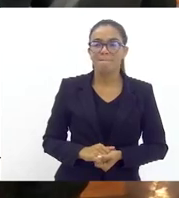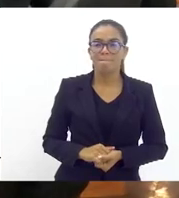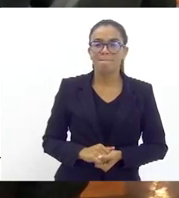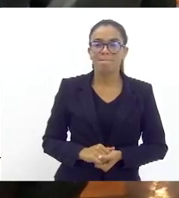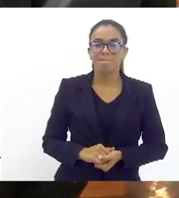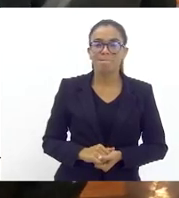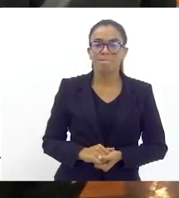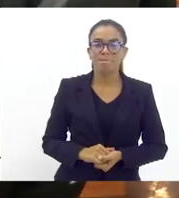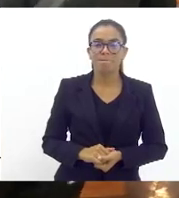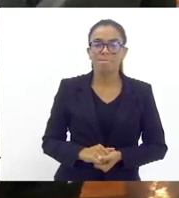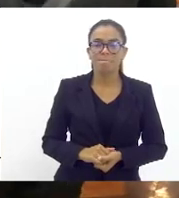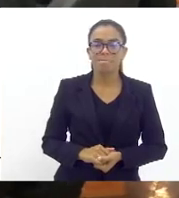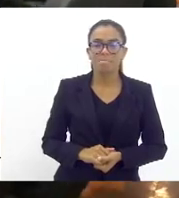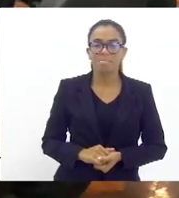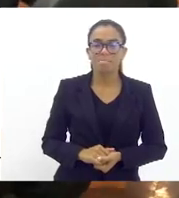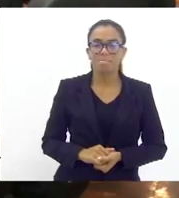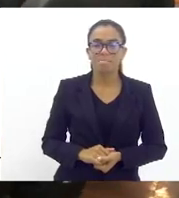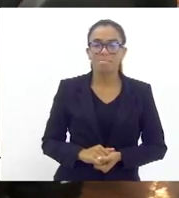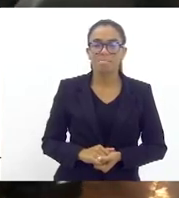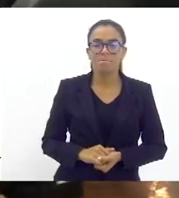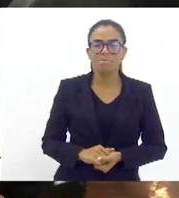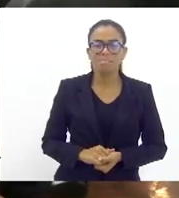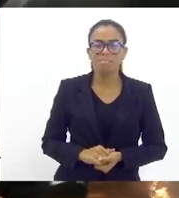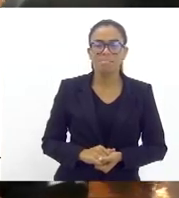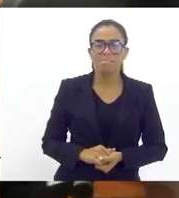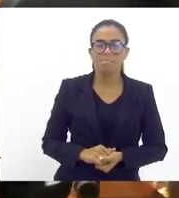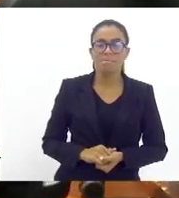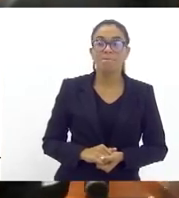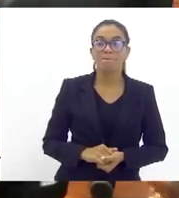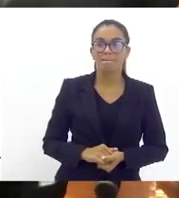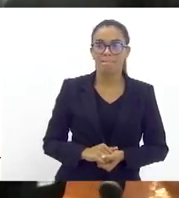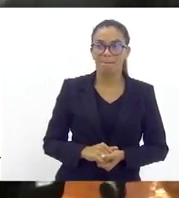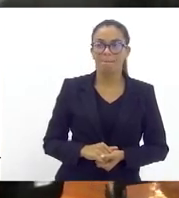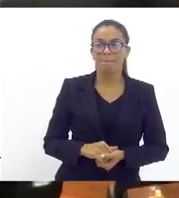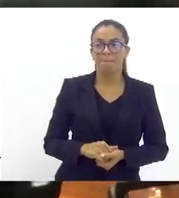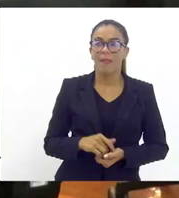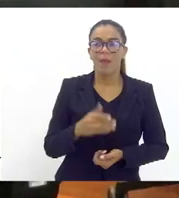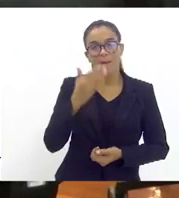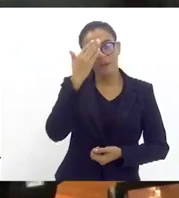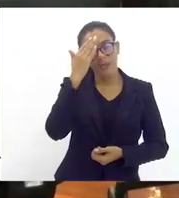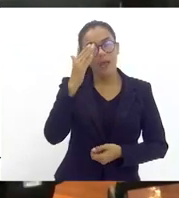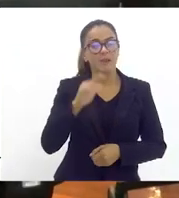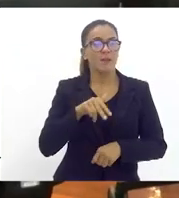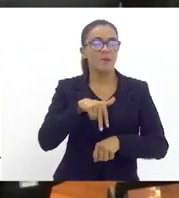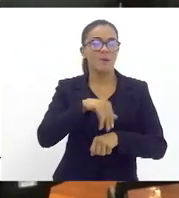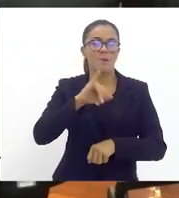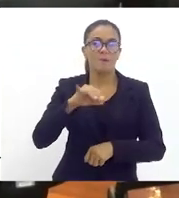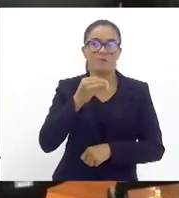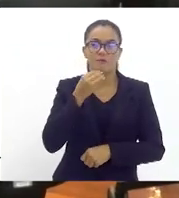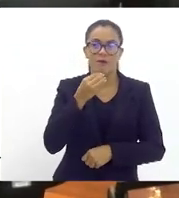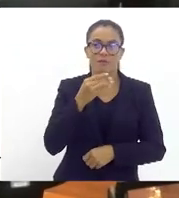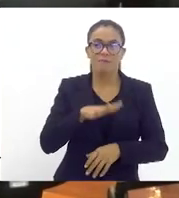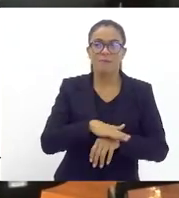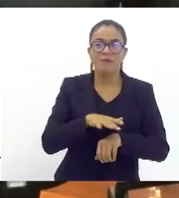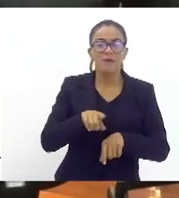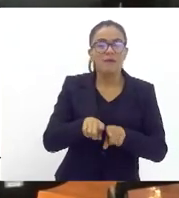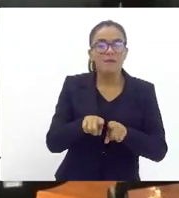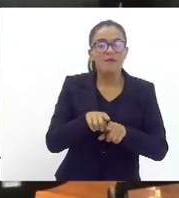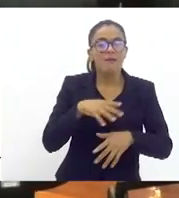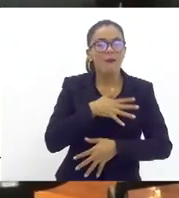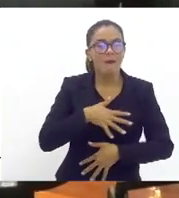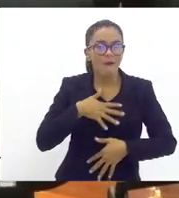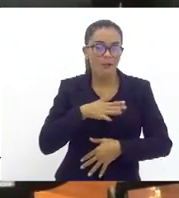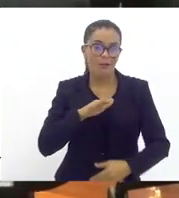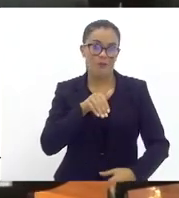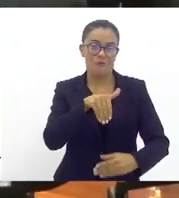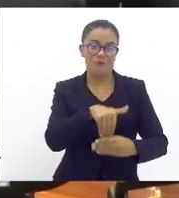Obrigada. Bom, primeiro, agradecer a oportunidade de fala e ficar muito orgulhoso pelo voto que eu depositei